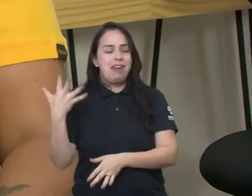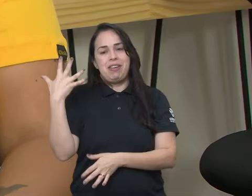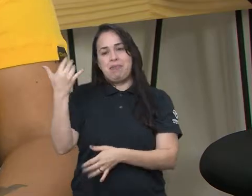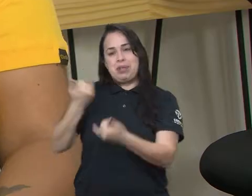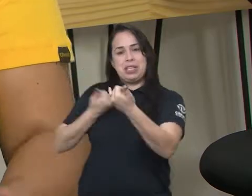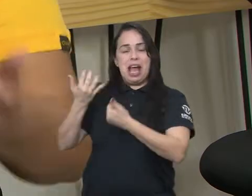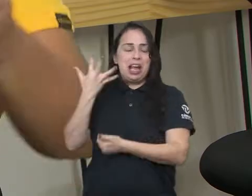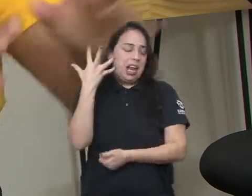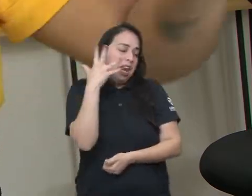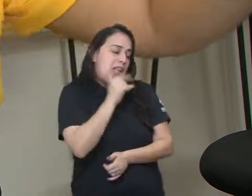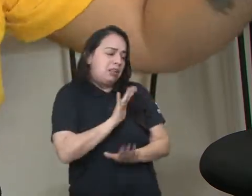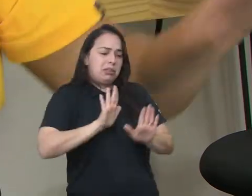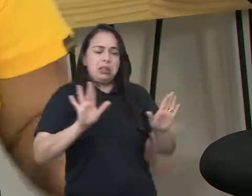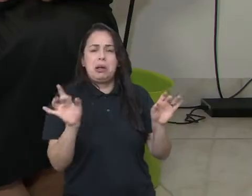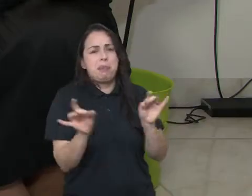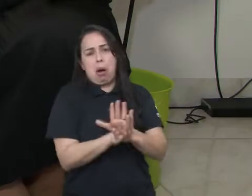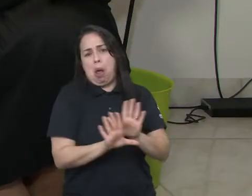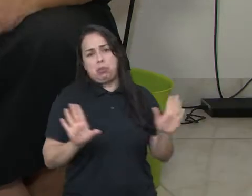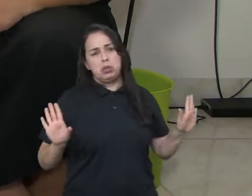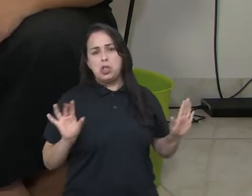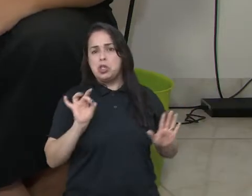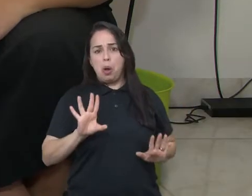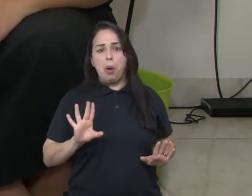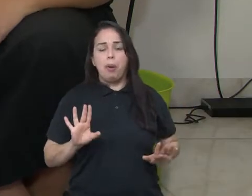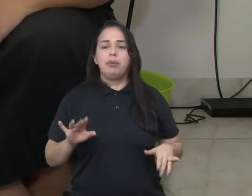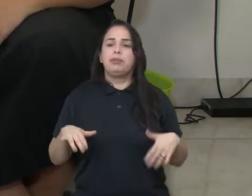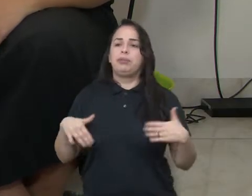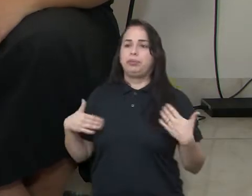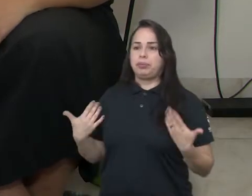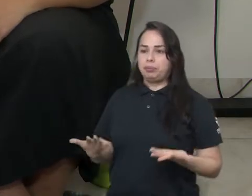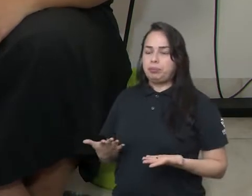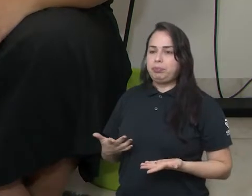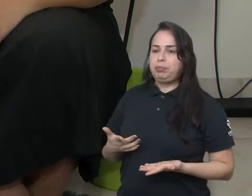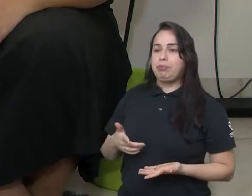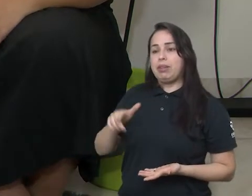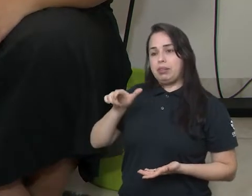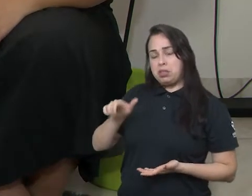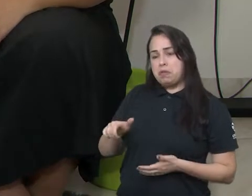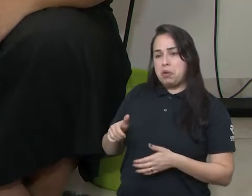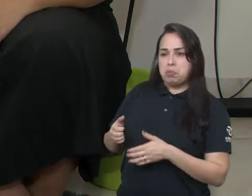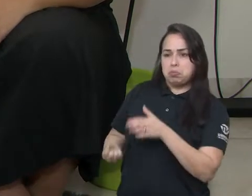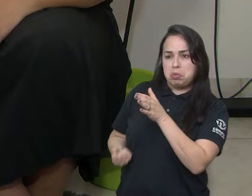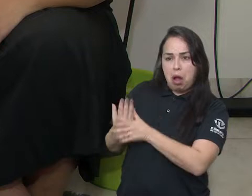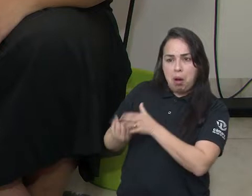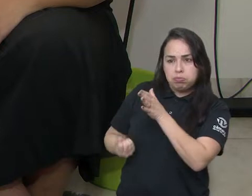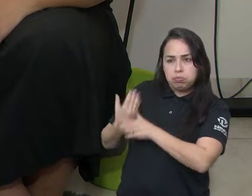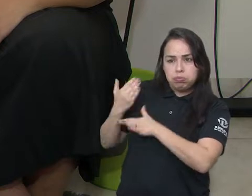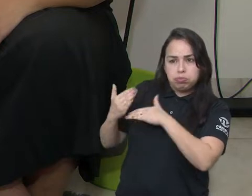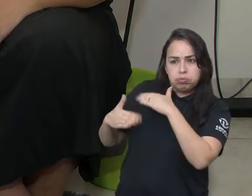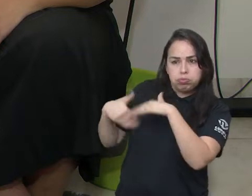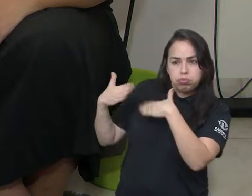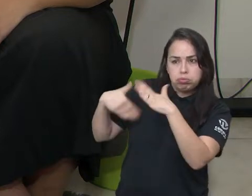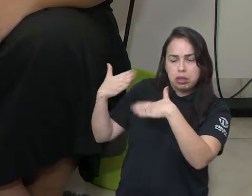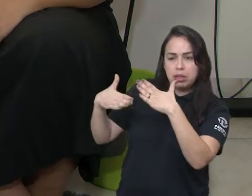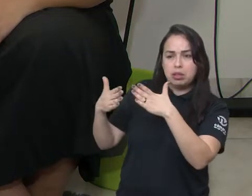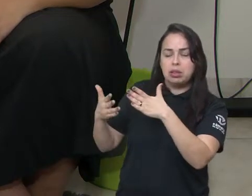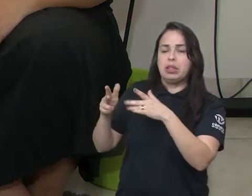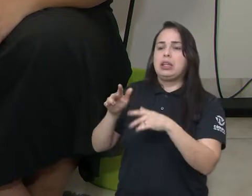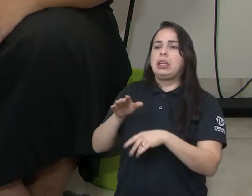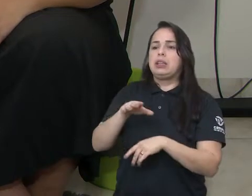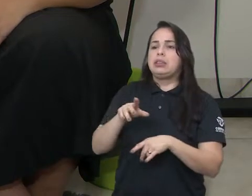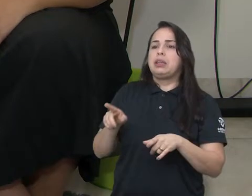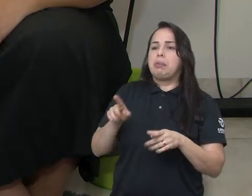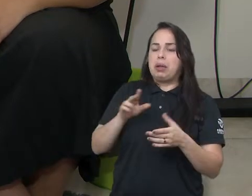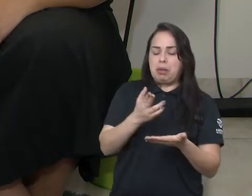assim, que lindo, vamos pôr na geladeira. Um hobby. É. E aí você foi desenvolvendo isso na adolescência, como que